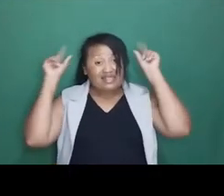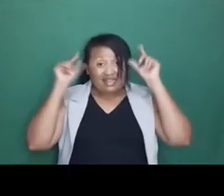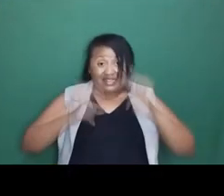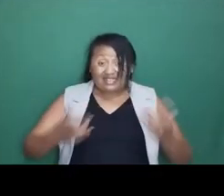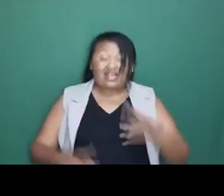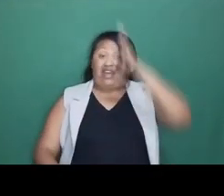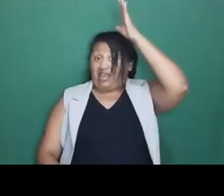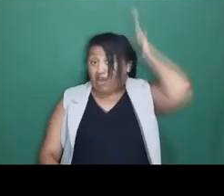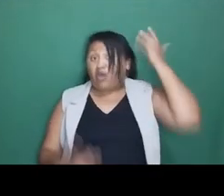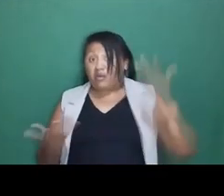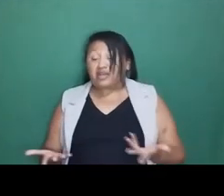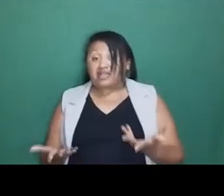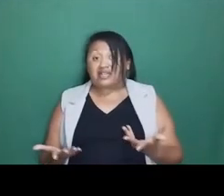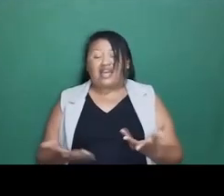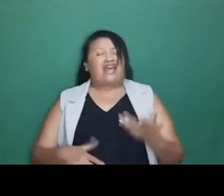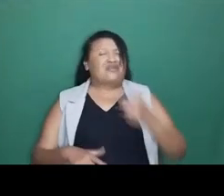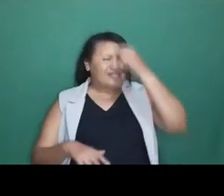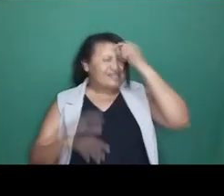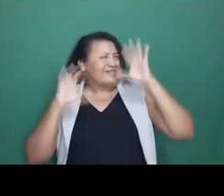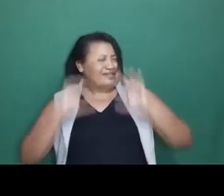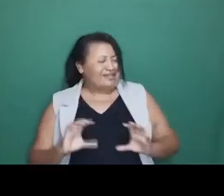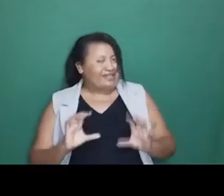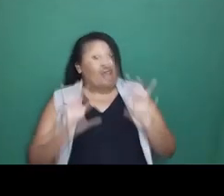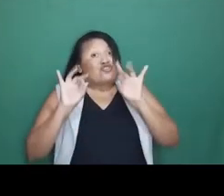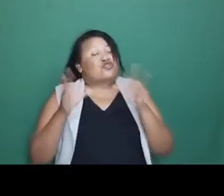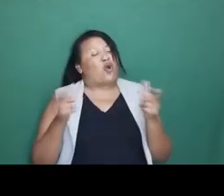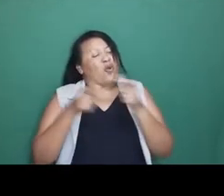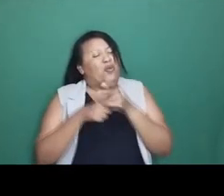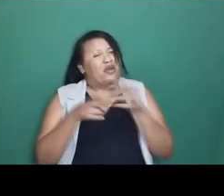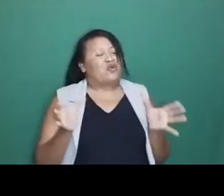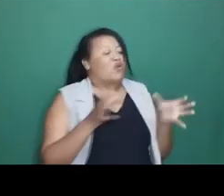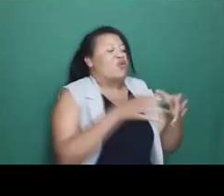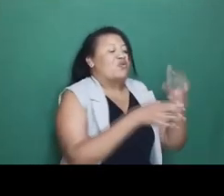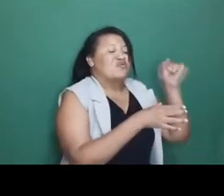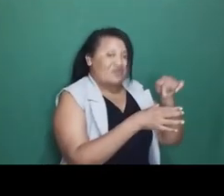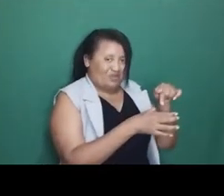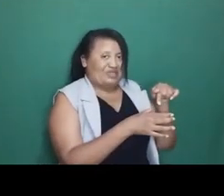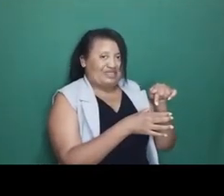em Roma é uma cidadania reservada um pequeno grupo de